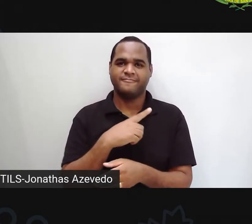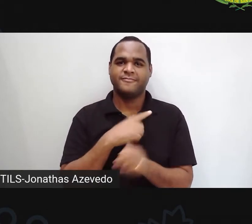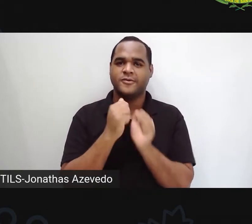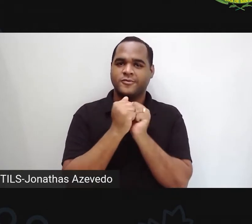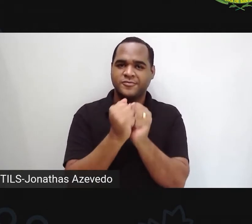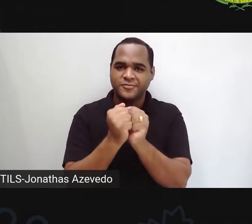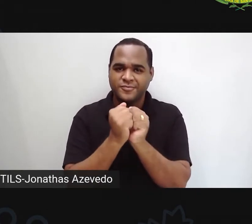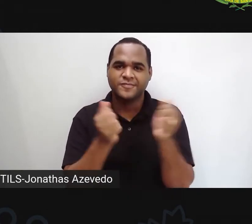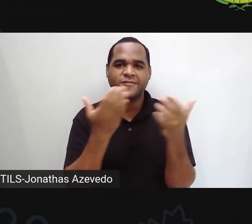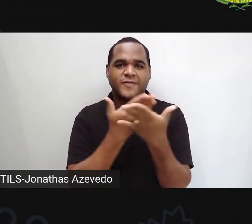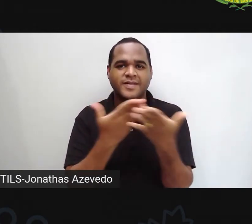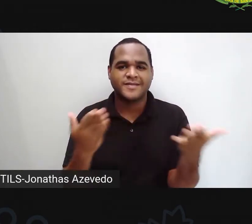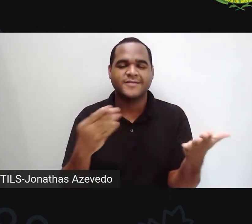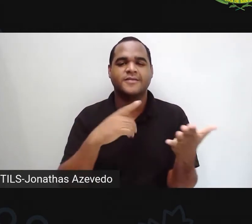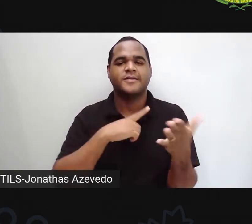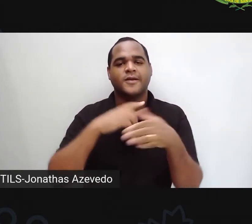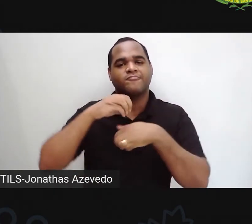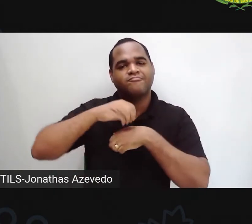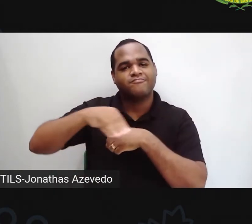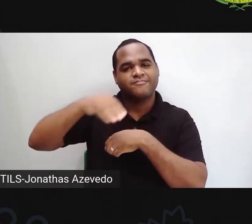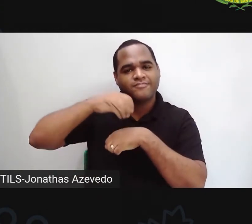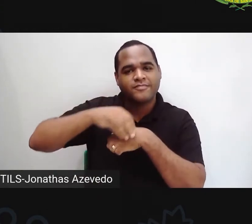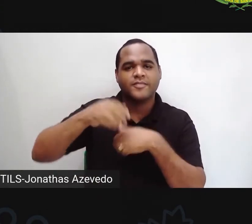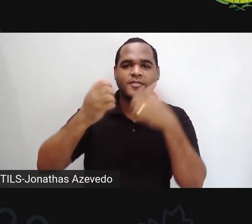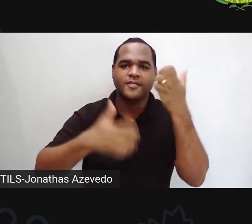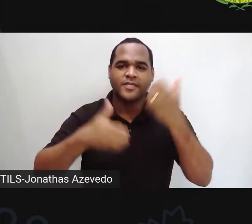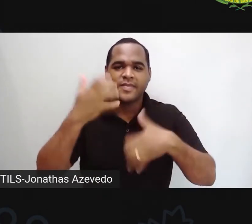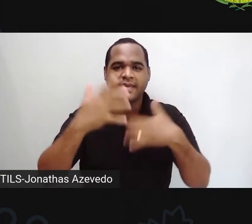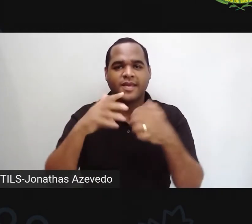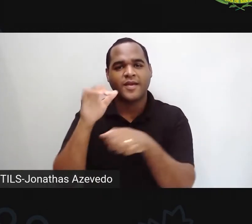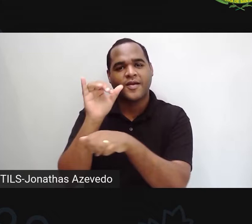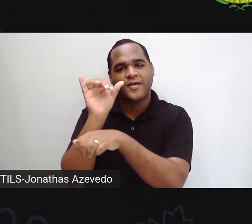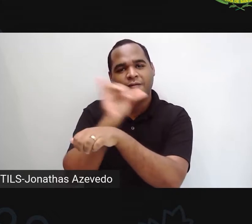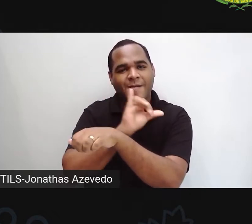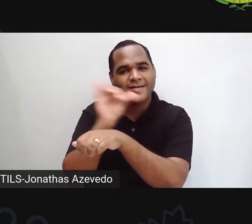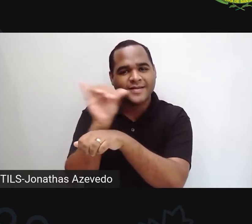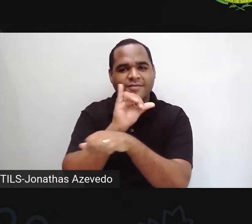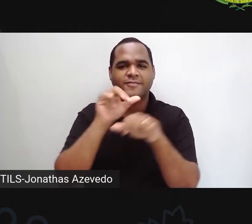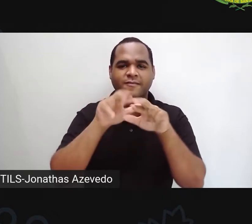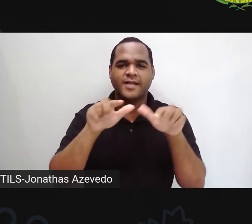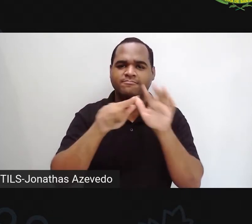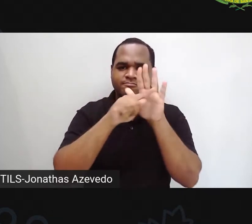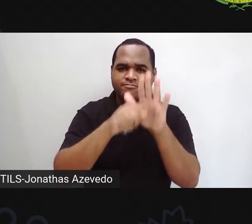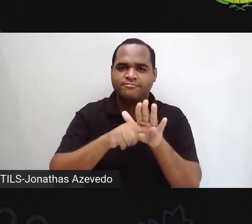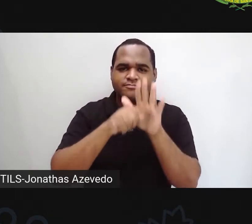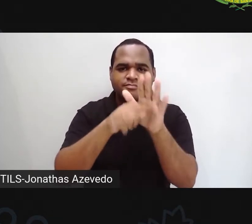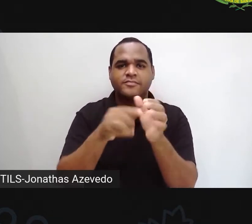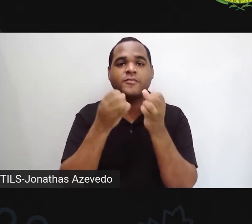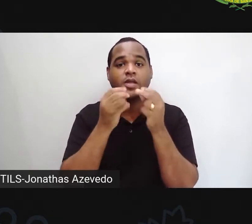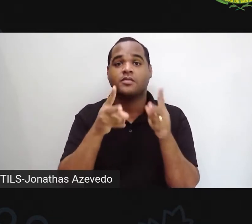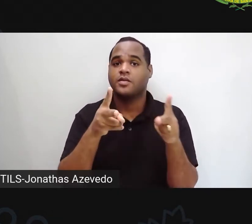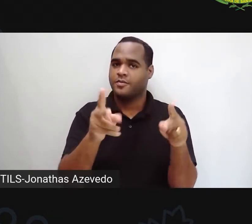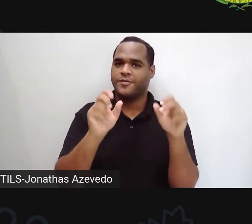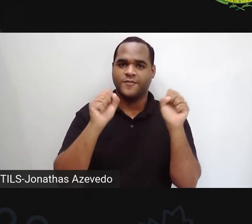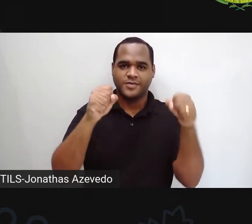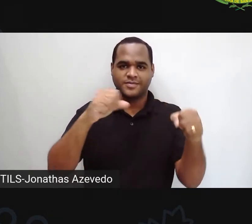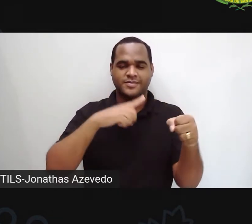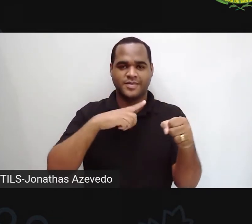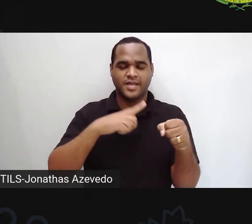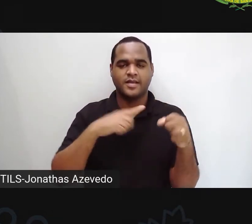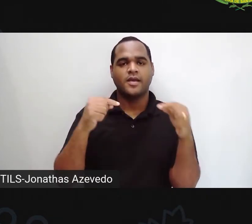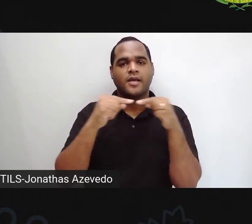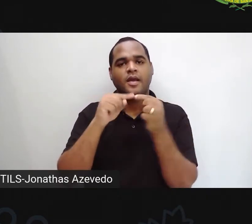acompanhar vocês, vai orientar, vai passar informações e vocês vão dar continuidade com as atividades que estão